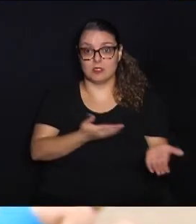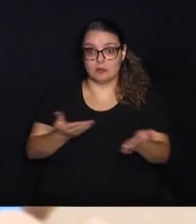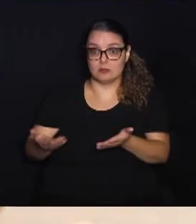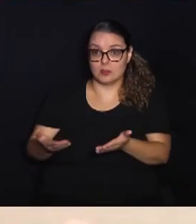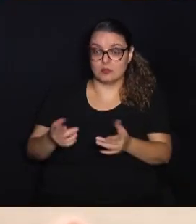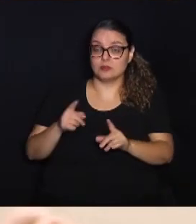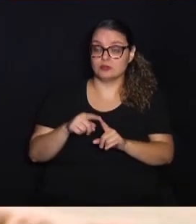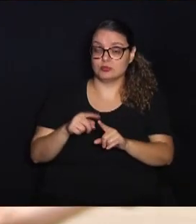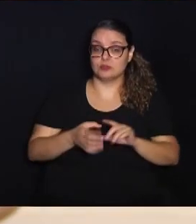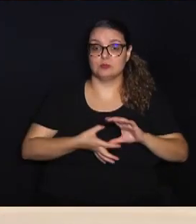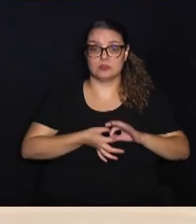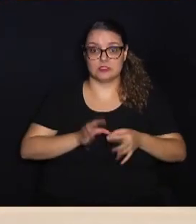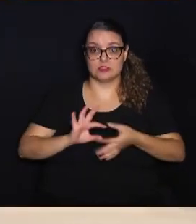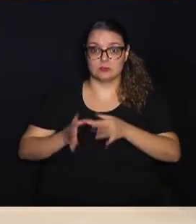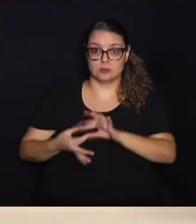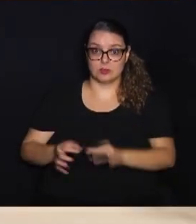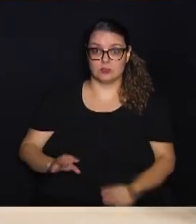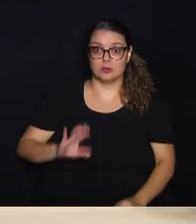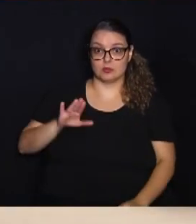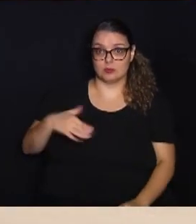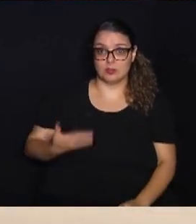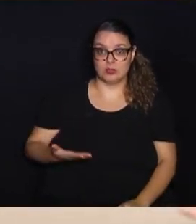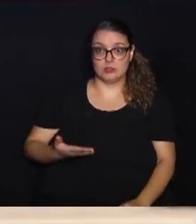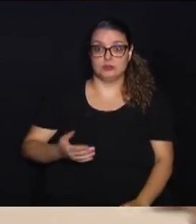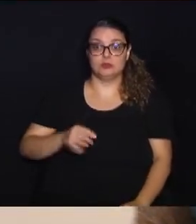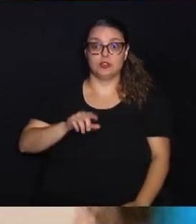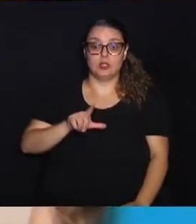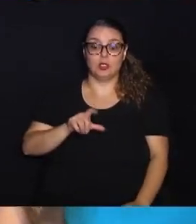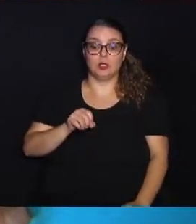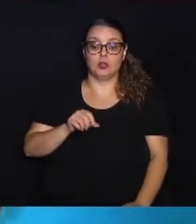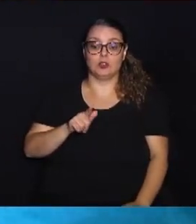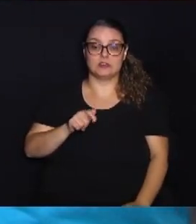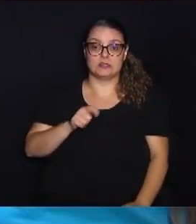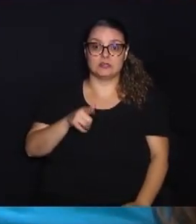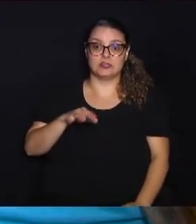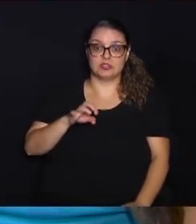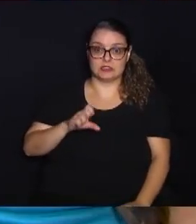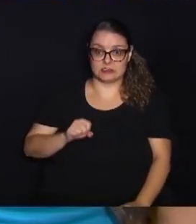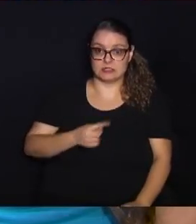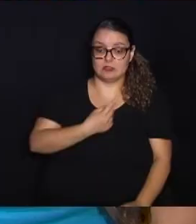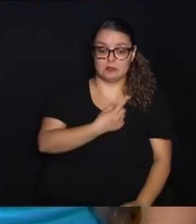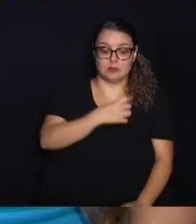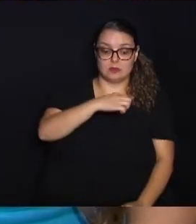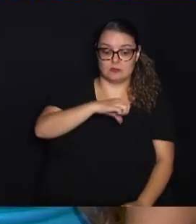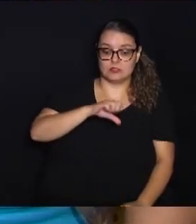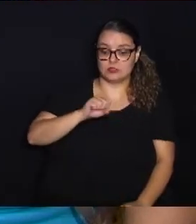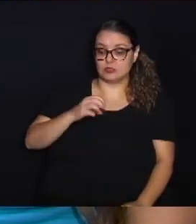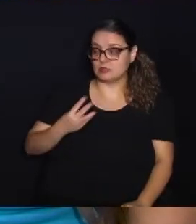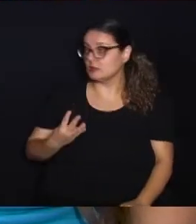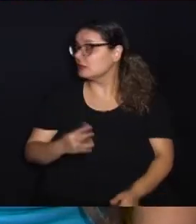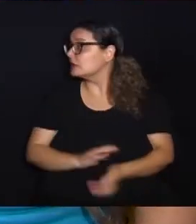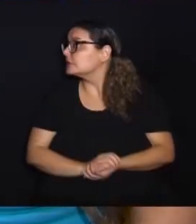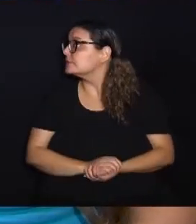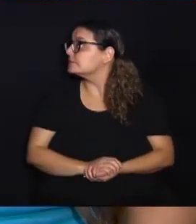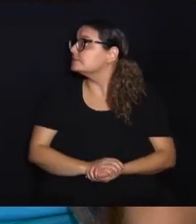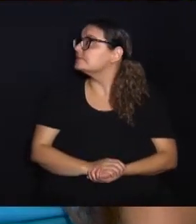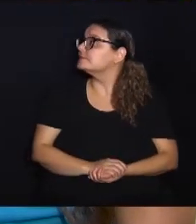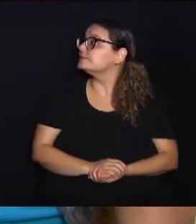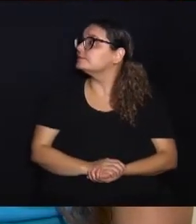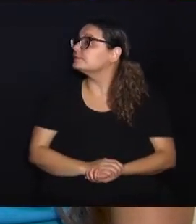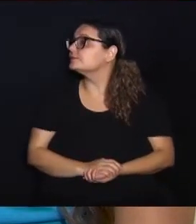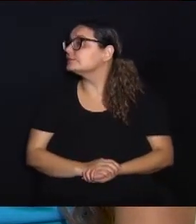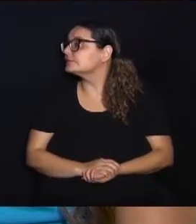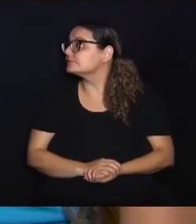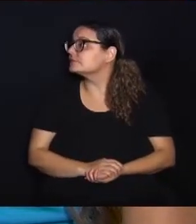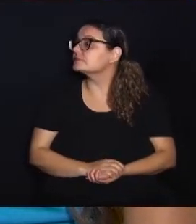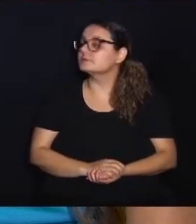E para falar mais sobre esse esporte, eu estou aqui com a Marina, ela que é professora de ginástica rítmica. Marina, a ginástica rítmica é